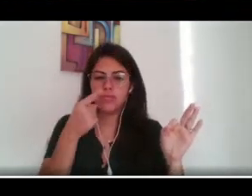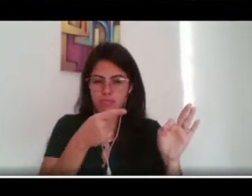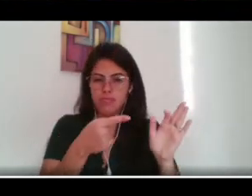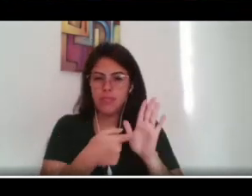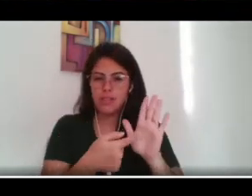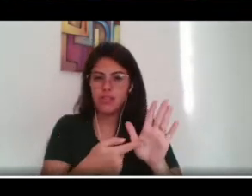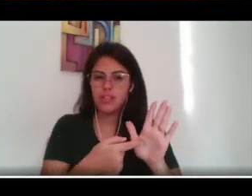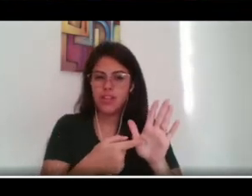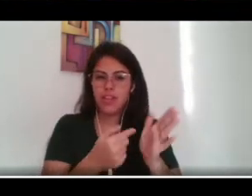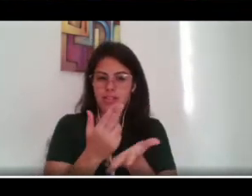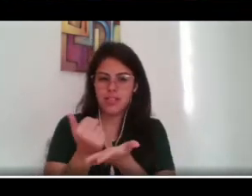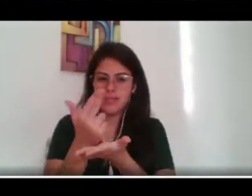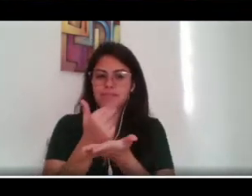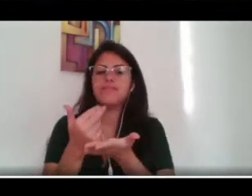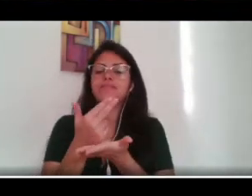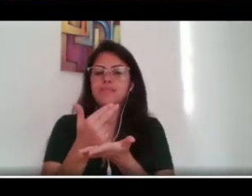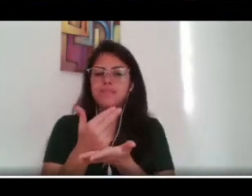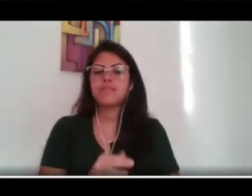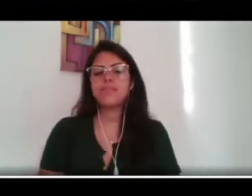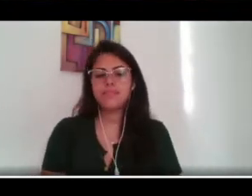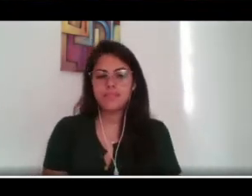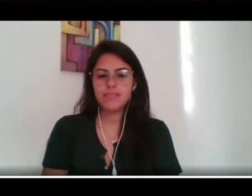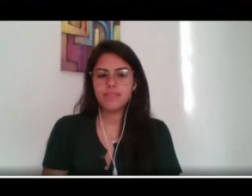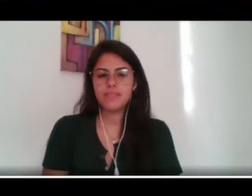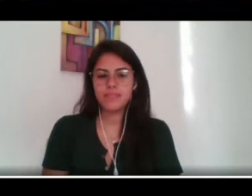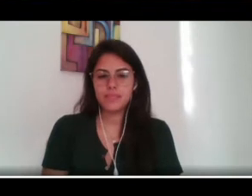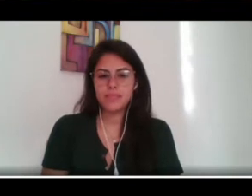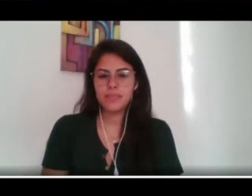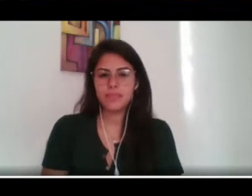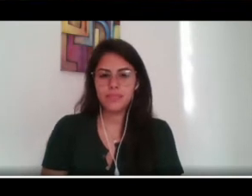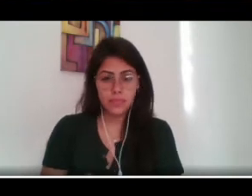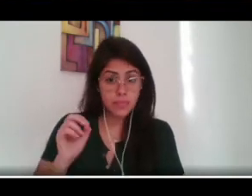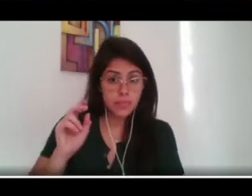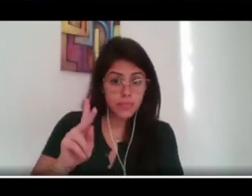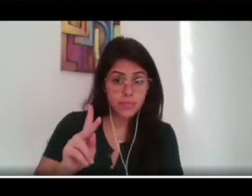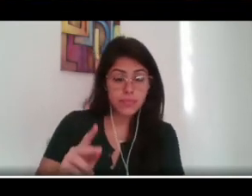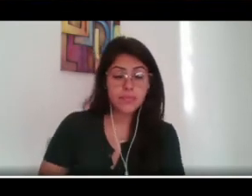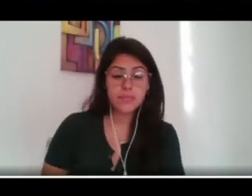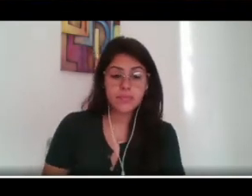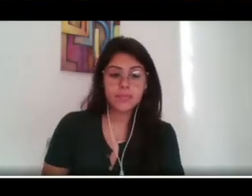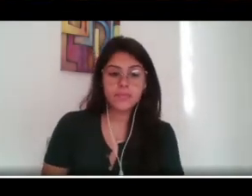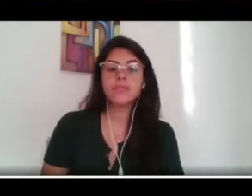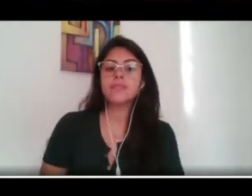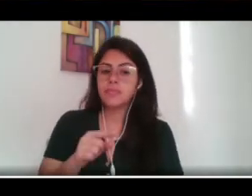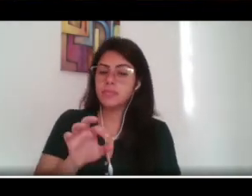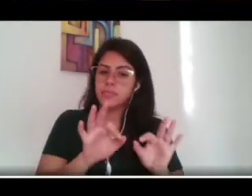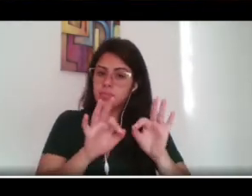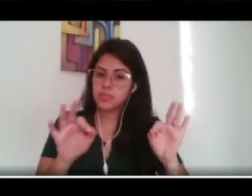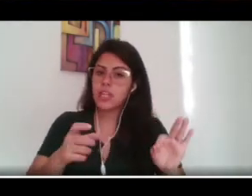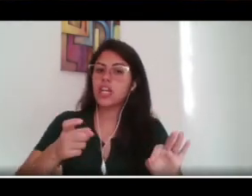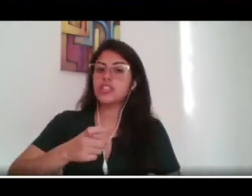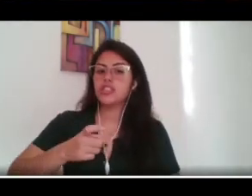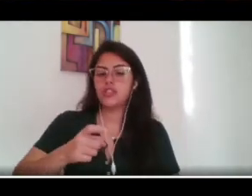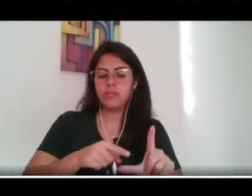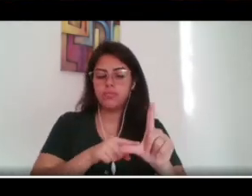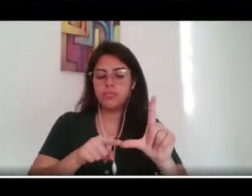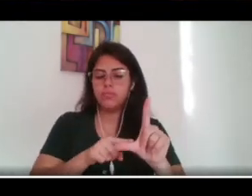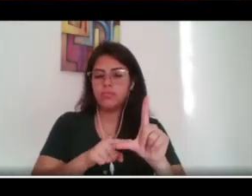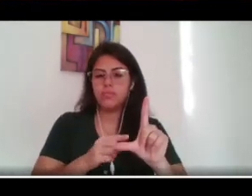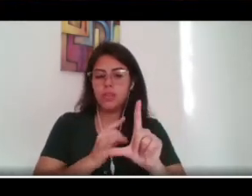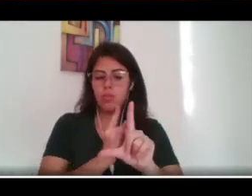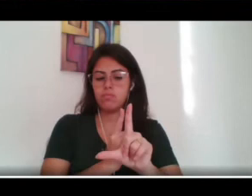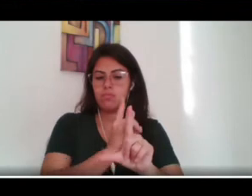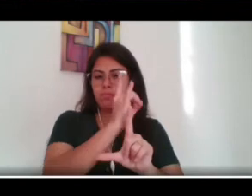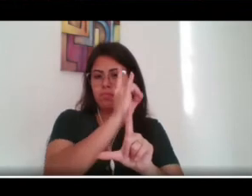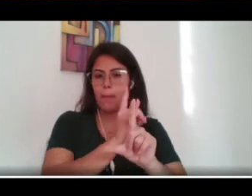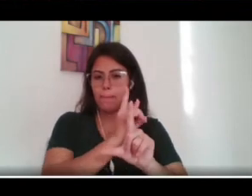Beleza? Essa distância x aqui. Para eu fazer isso, né, o que eu tenho que fazer é achar